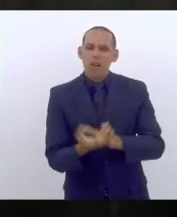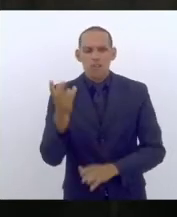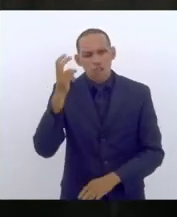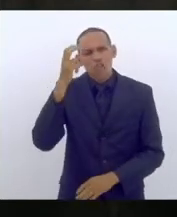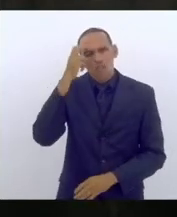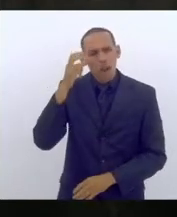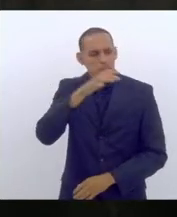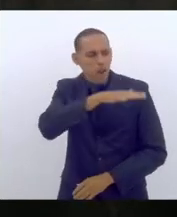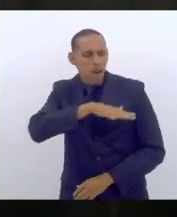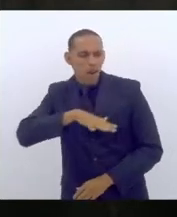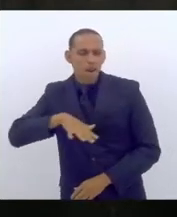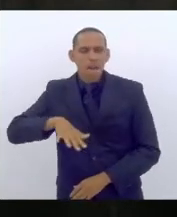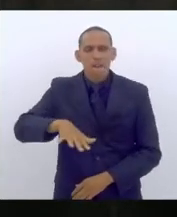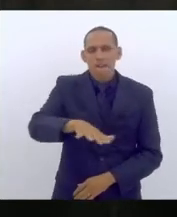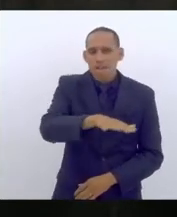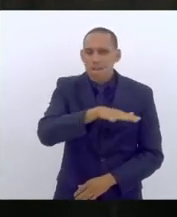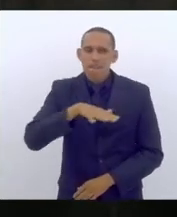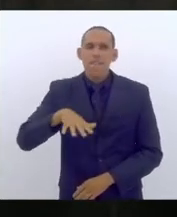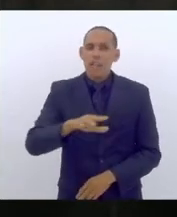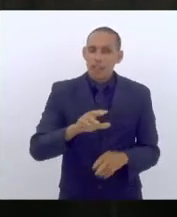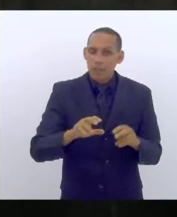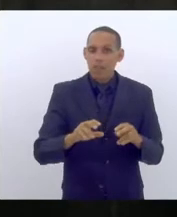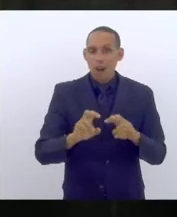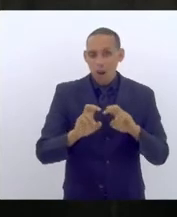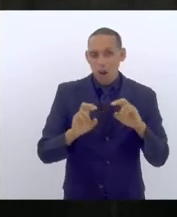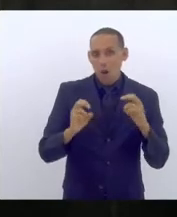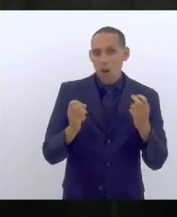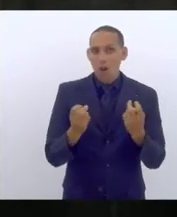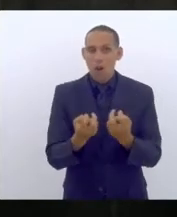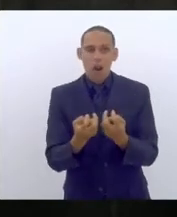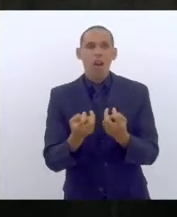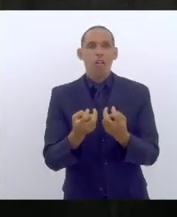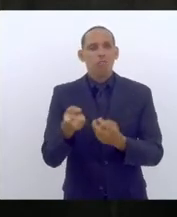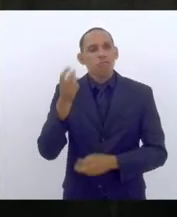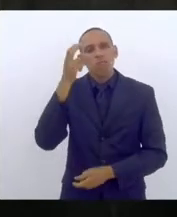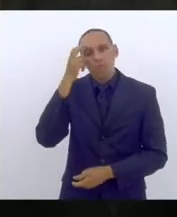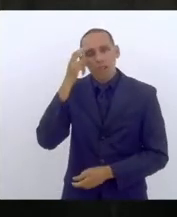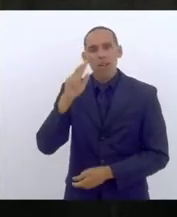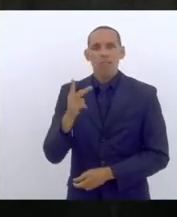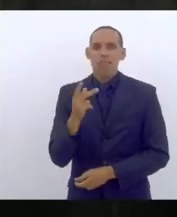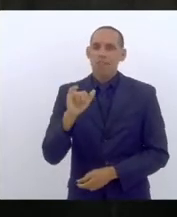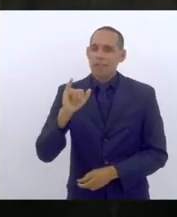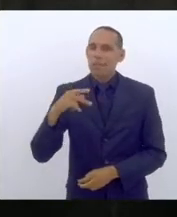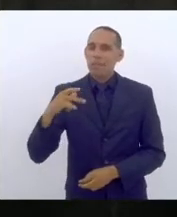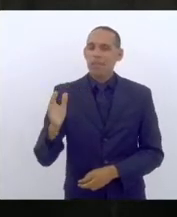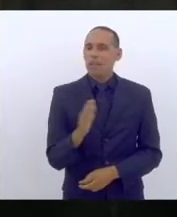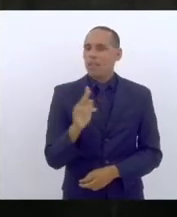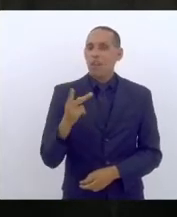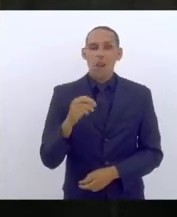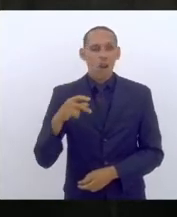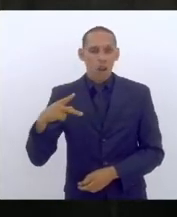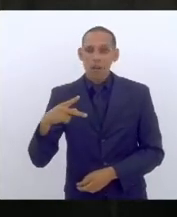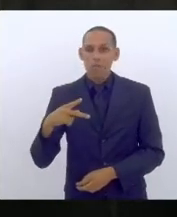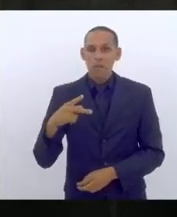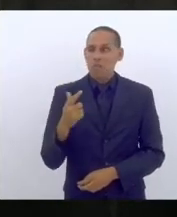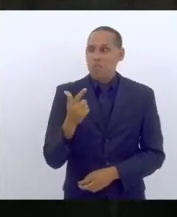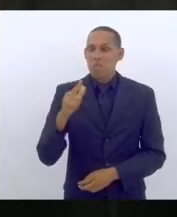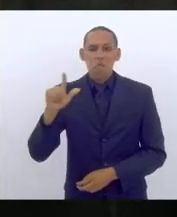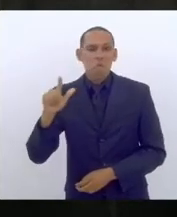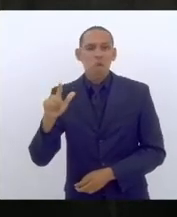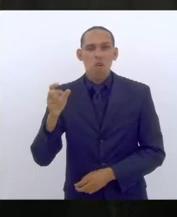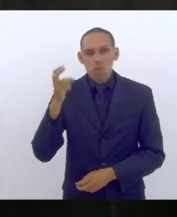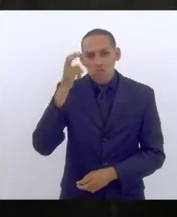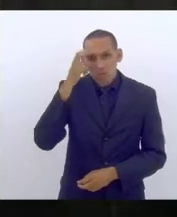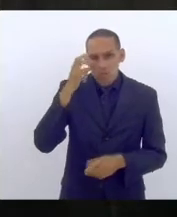nos territórios as rodas culturais do hip hop elas acontecem em territórios que muitas vezes não tem nenhuma outra equipamento